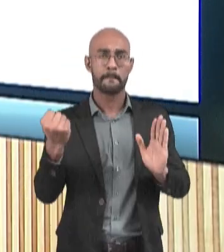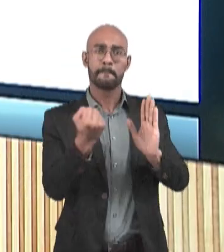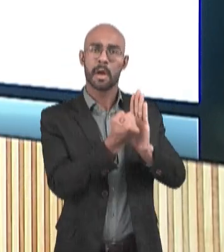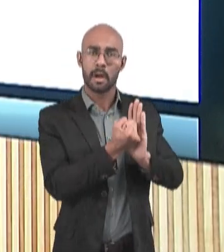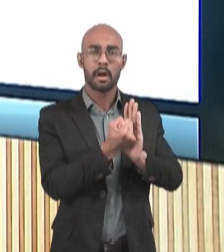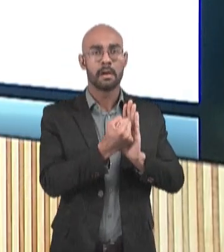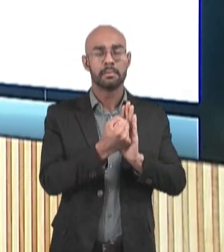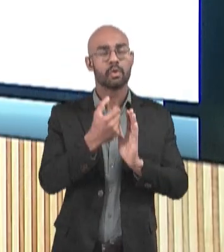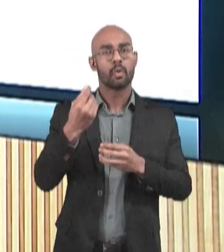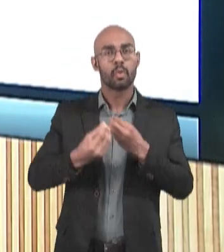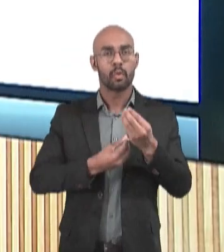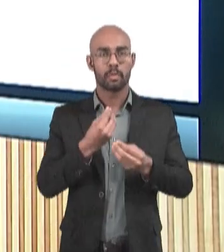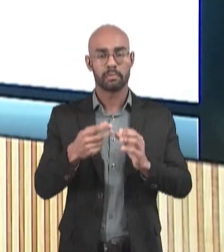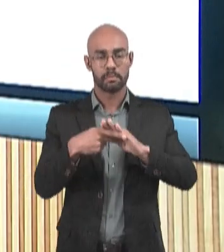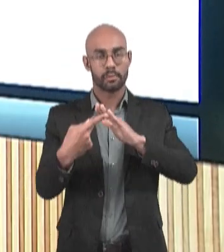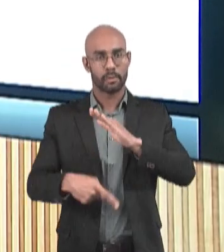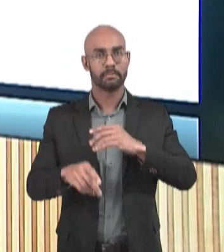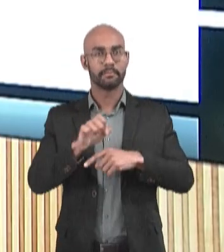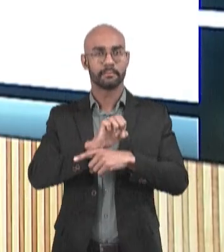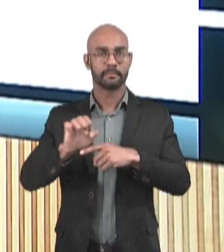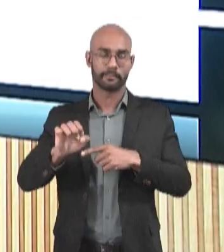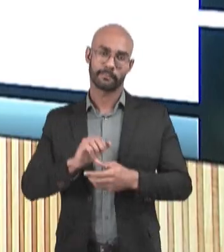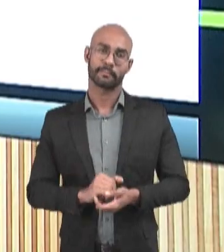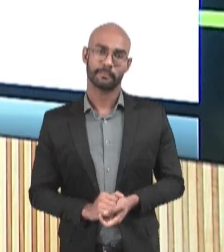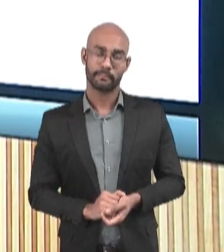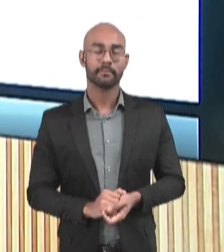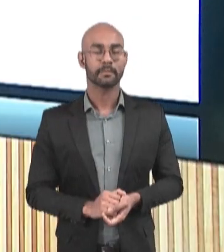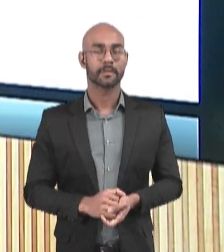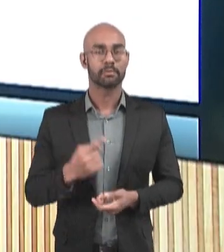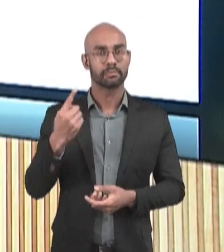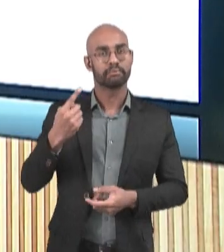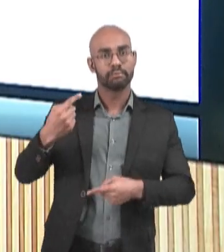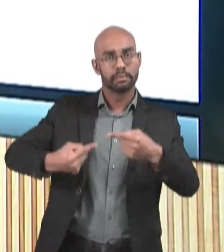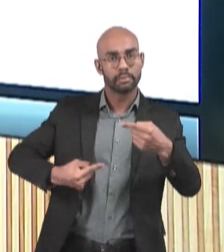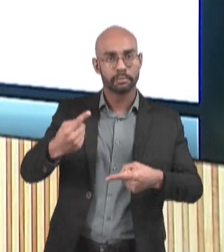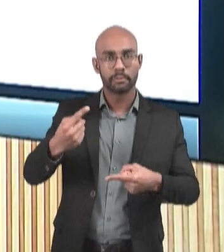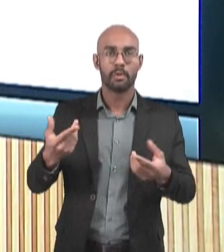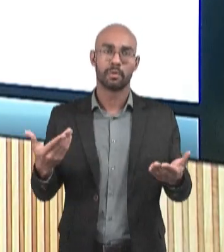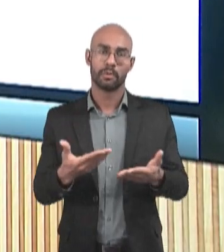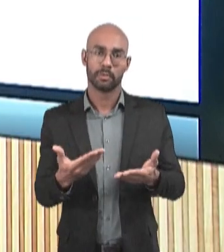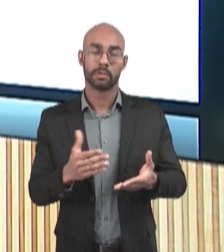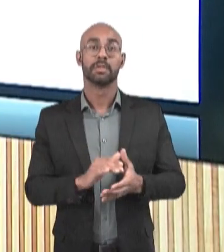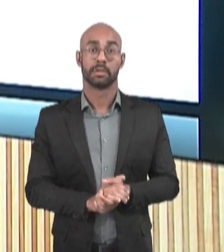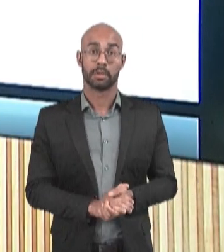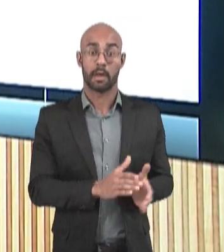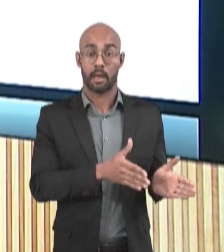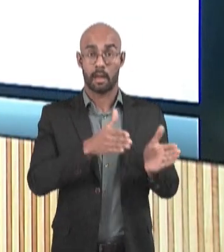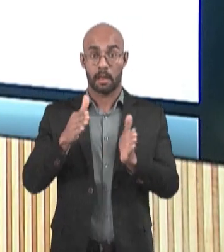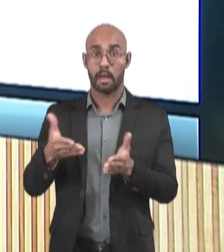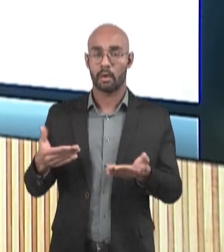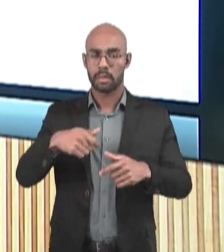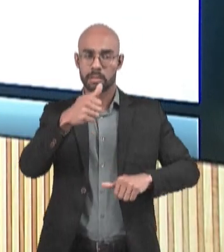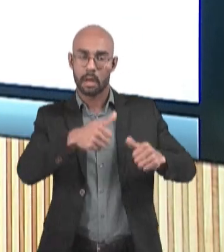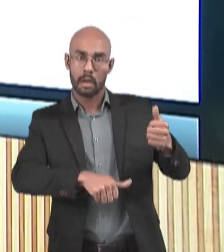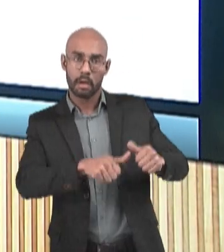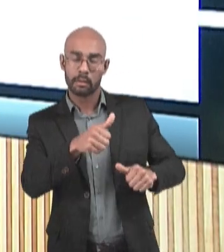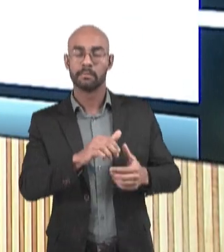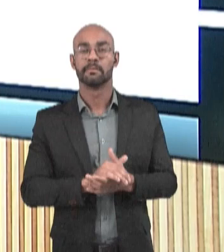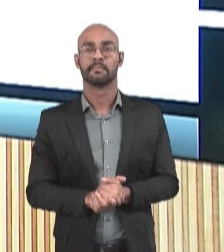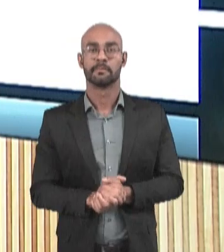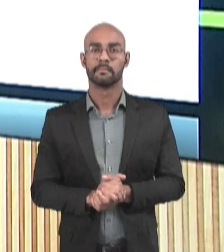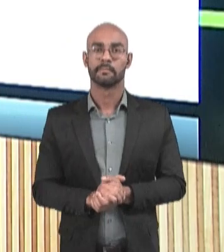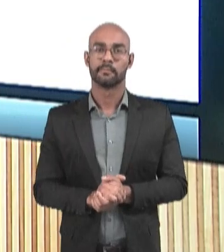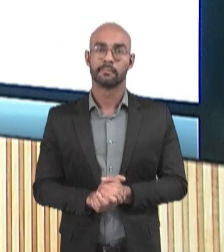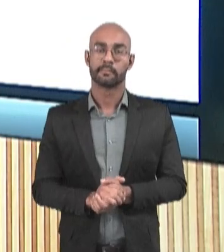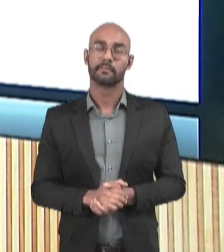memória cultural do nosso estado. Matéria, então, aprovada em primeira discussão na sessão de hoje, vai agora para análise das comissões de mérito da